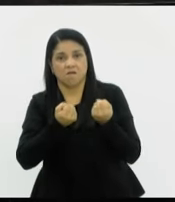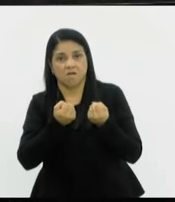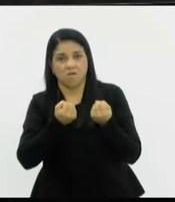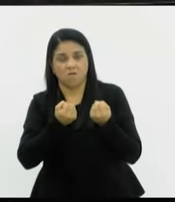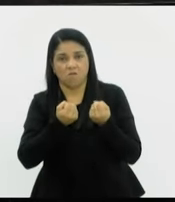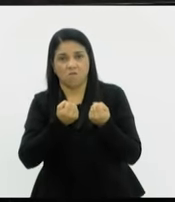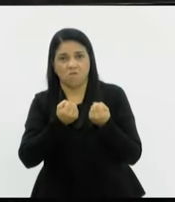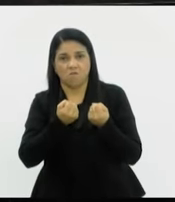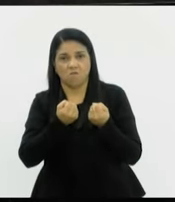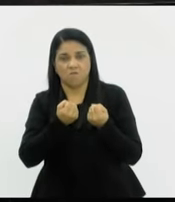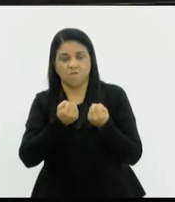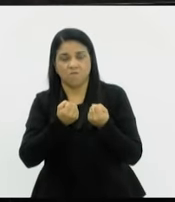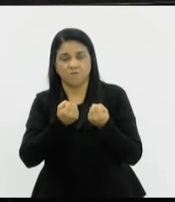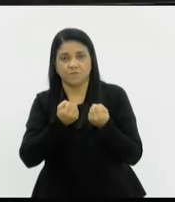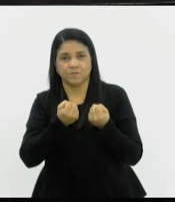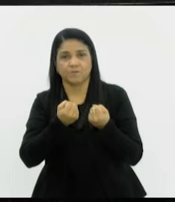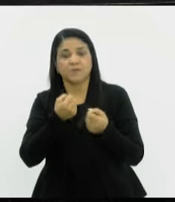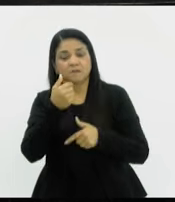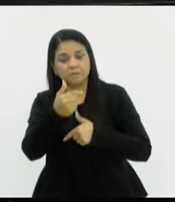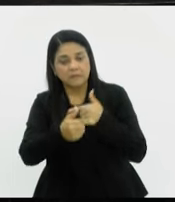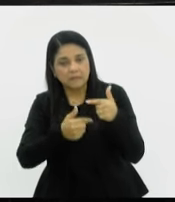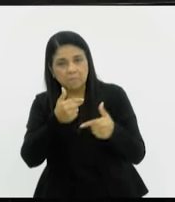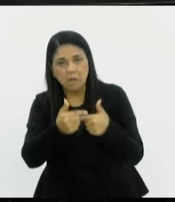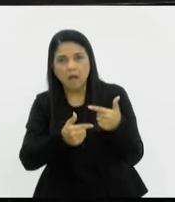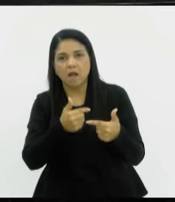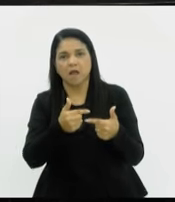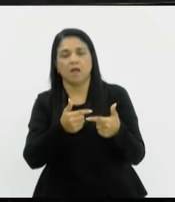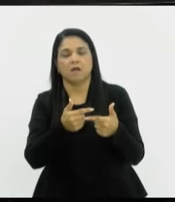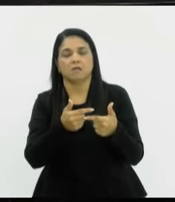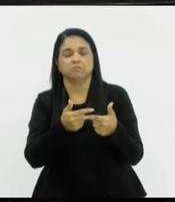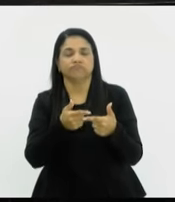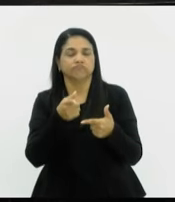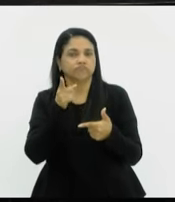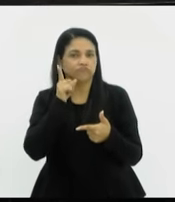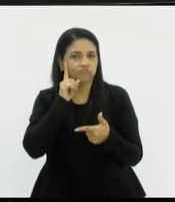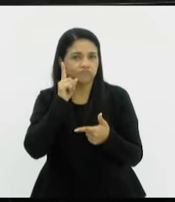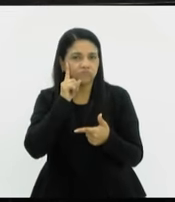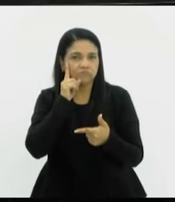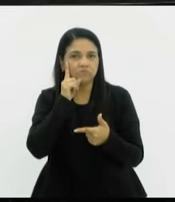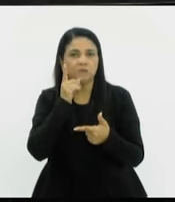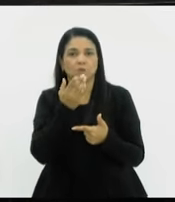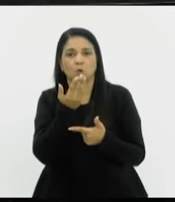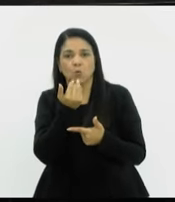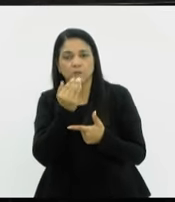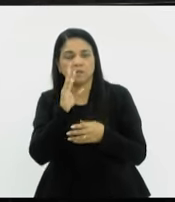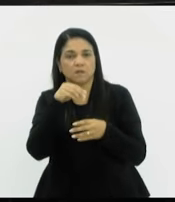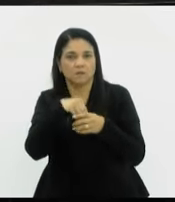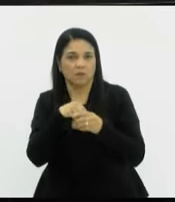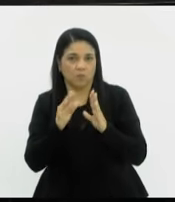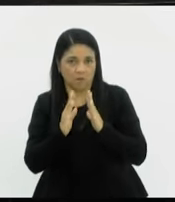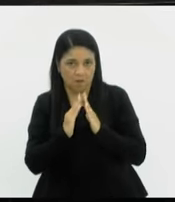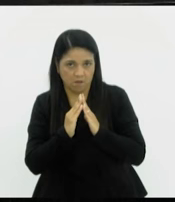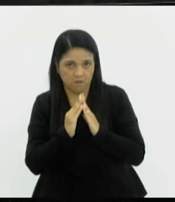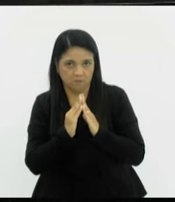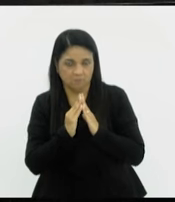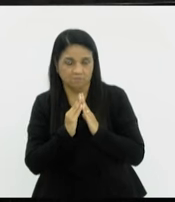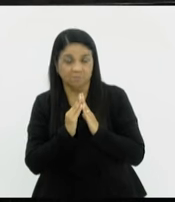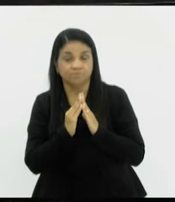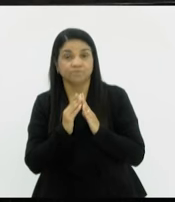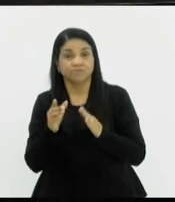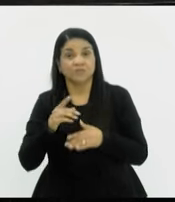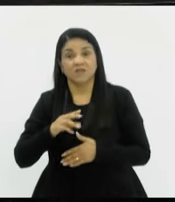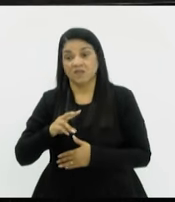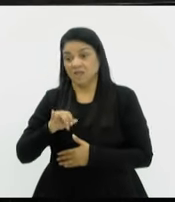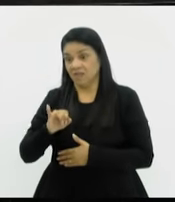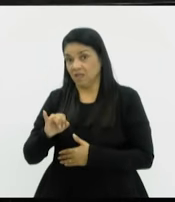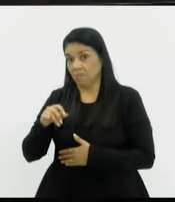necessitam do veículo para botar o pão de cada dia em casa. Já paga-se um IPVA no